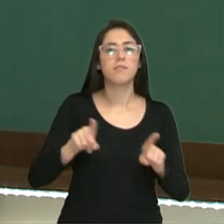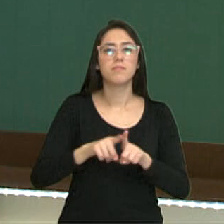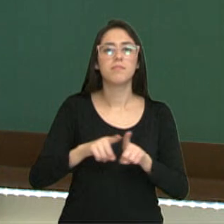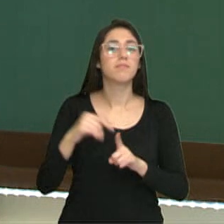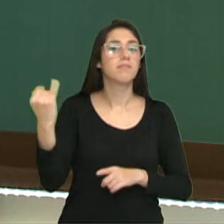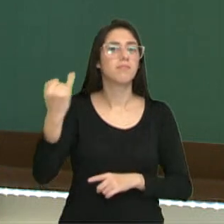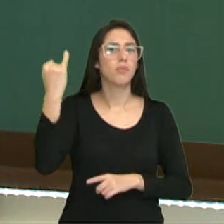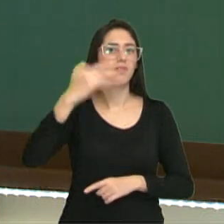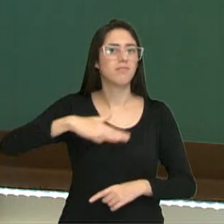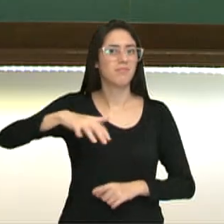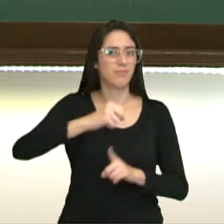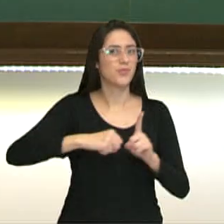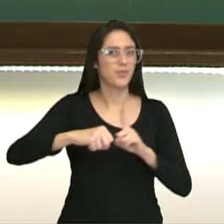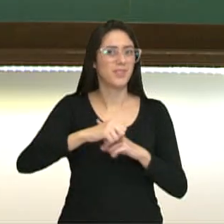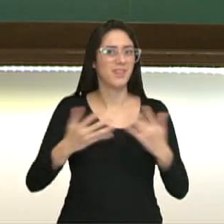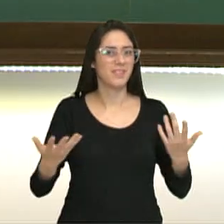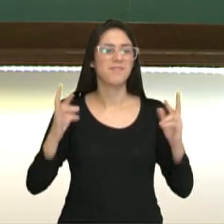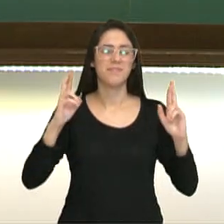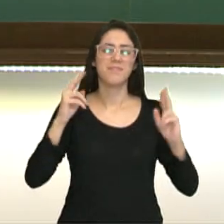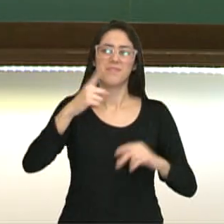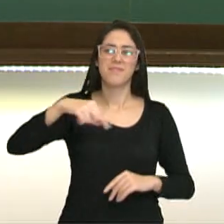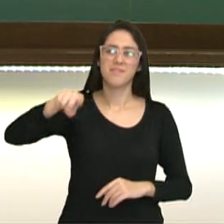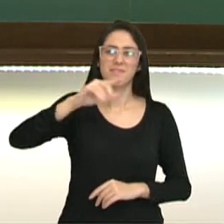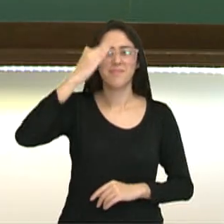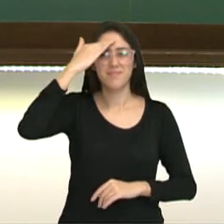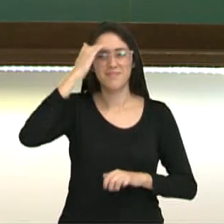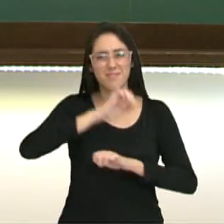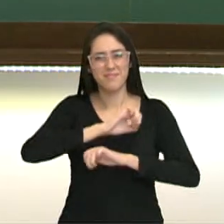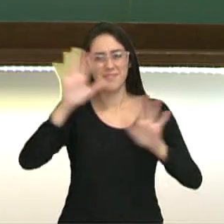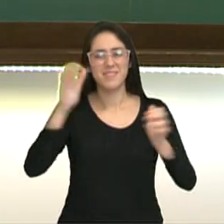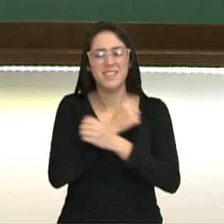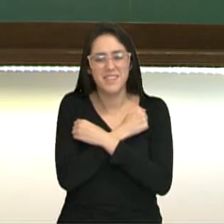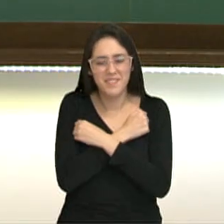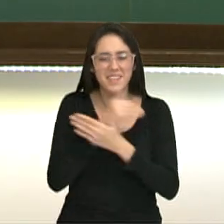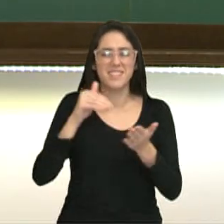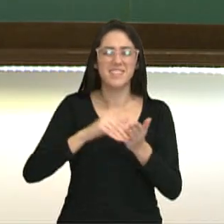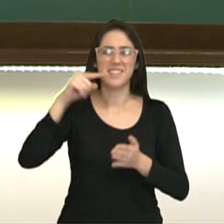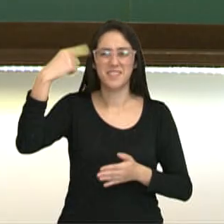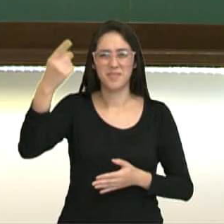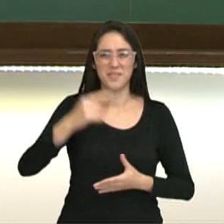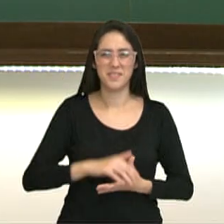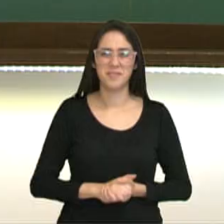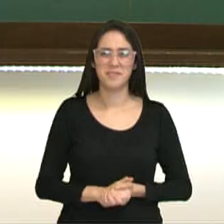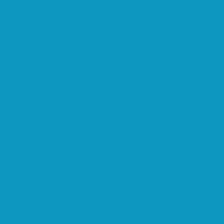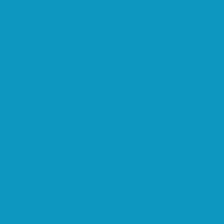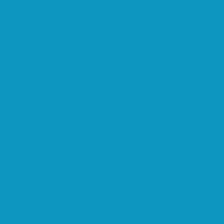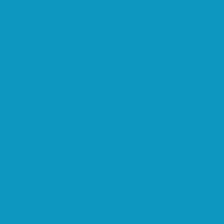importância para a sociedade. Espero que vocês tenham entendido. Um abraço e até mais!